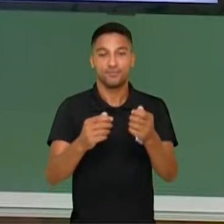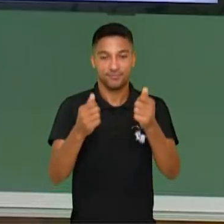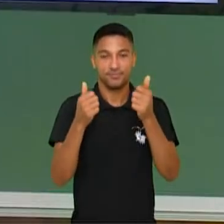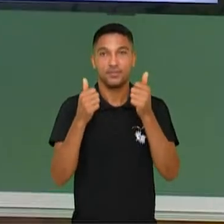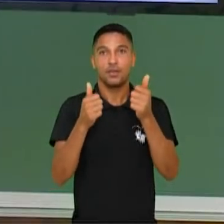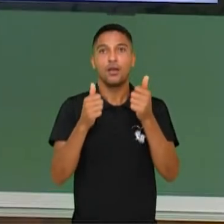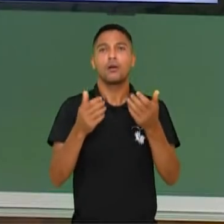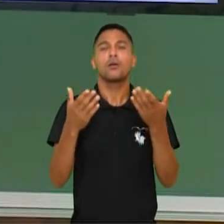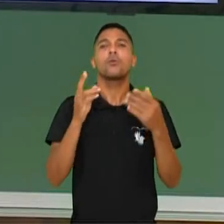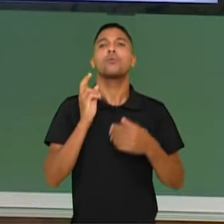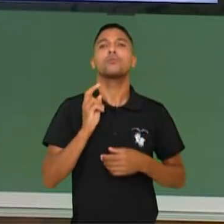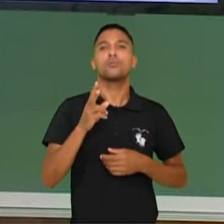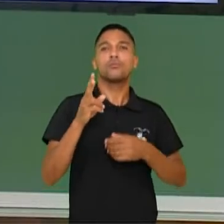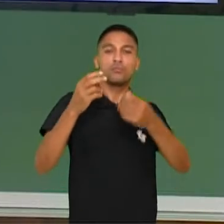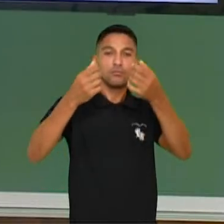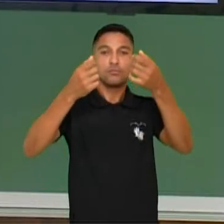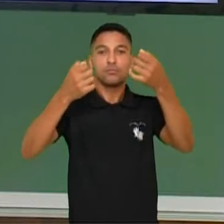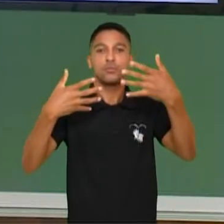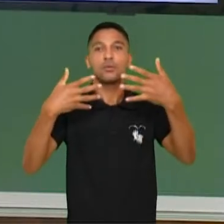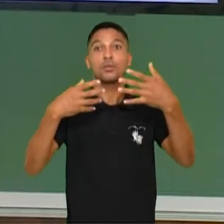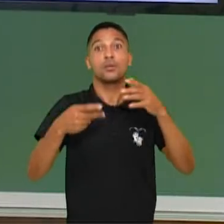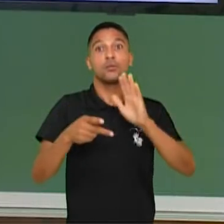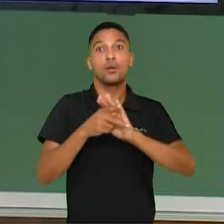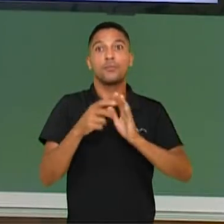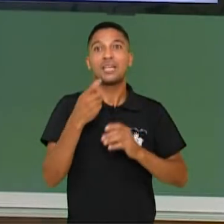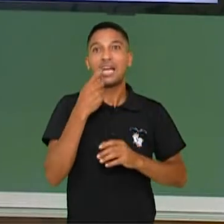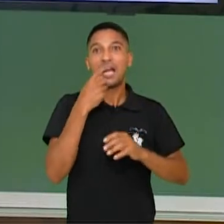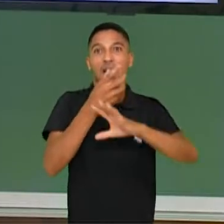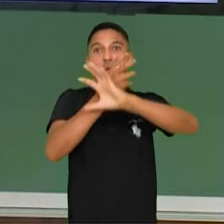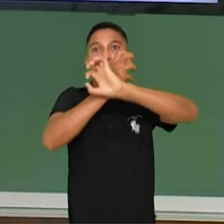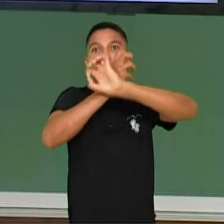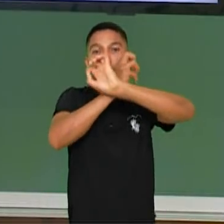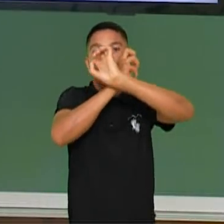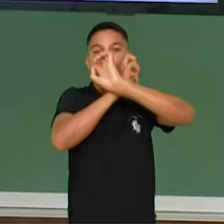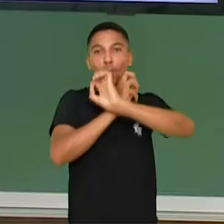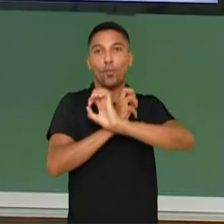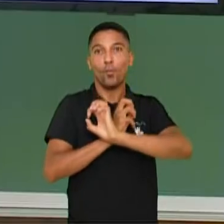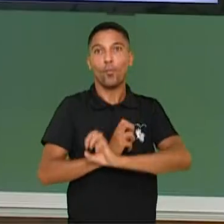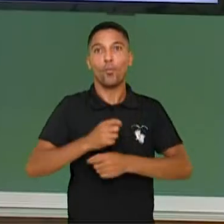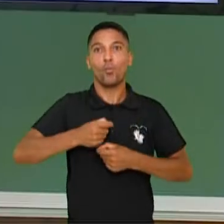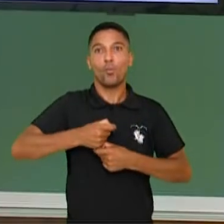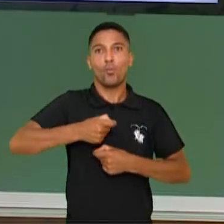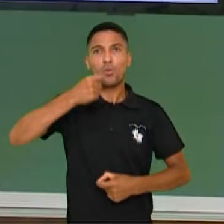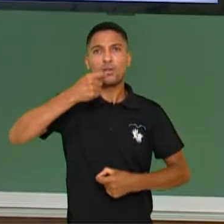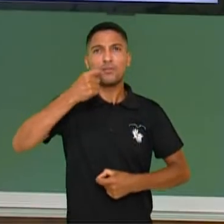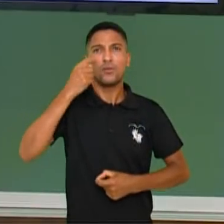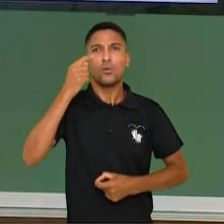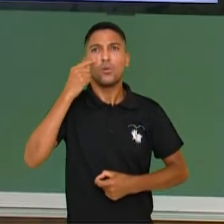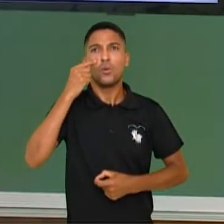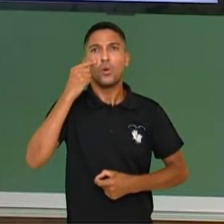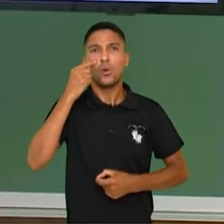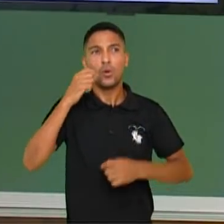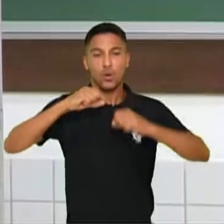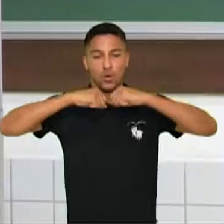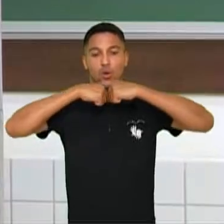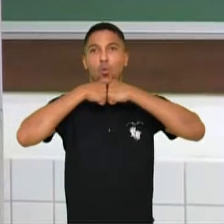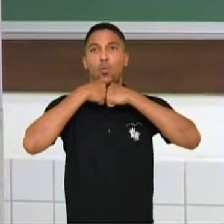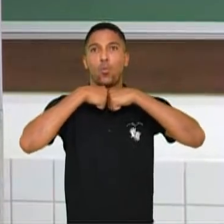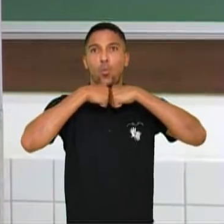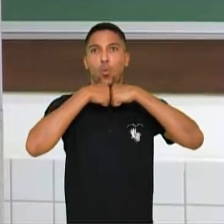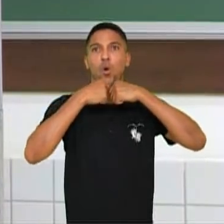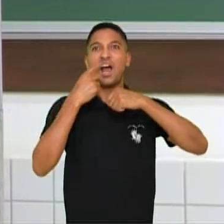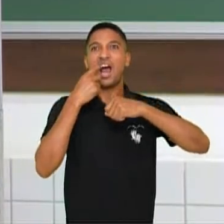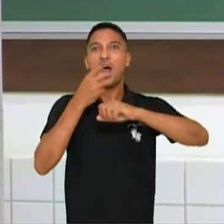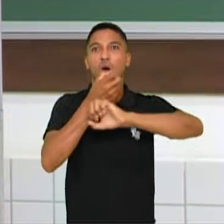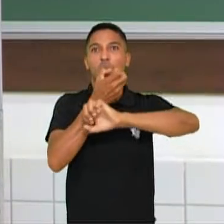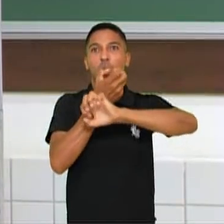esqueleto? Então agora a gente vai falar que os ossos têm formatos diferentes. Vocês perceberam? Olhem aqui comigo no nosso